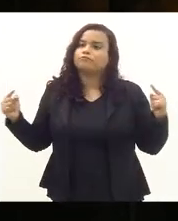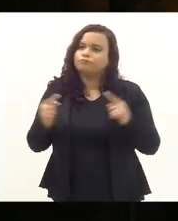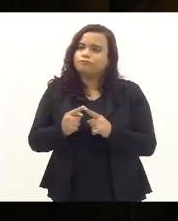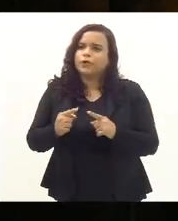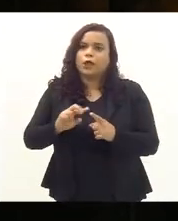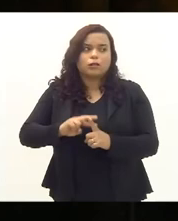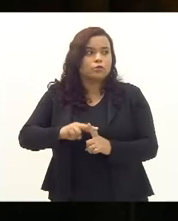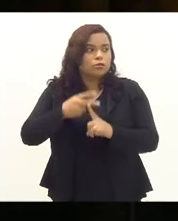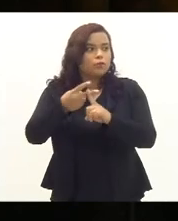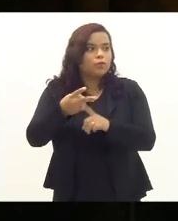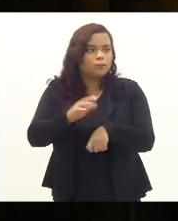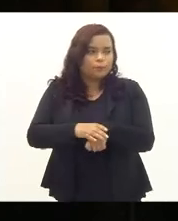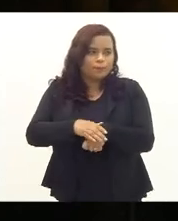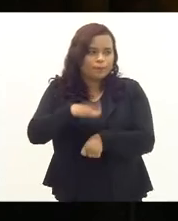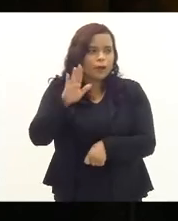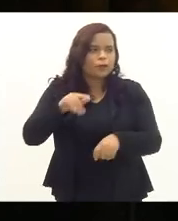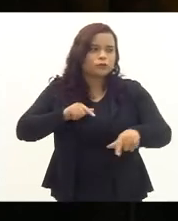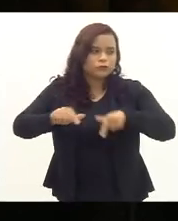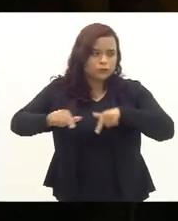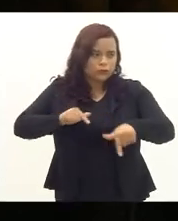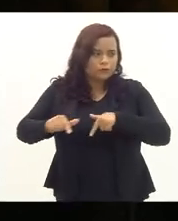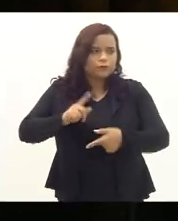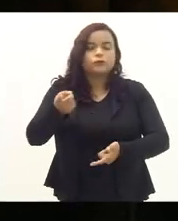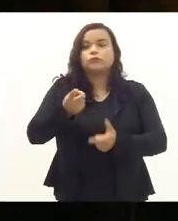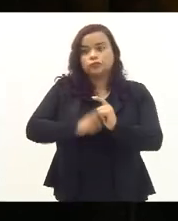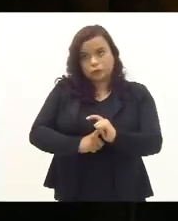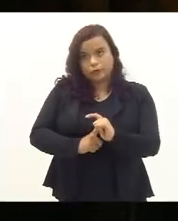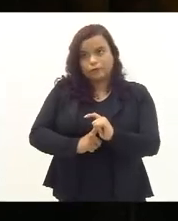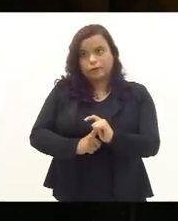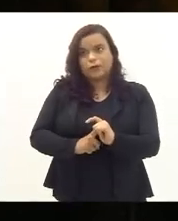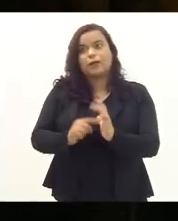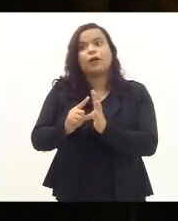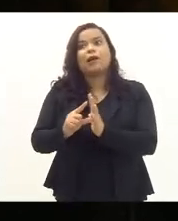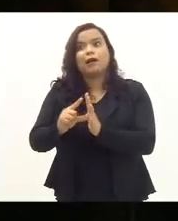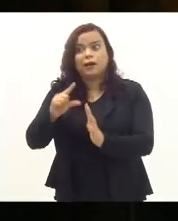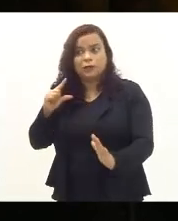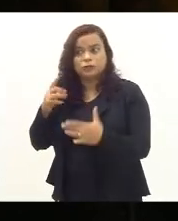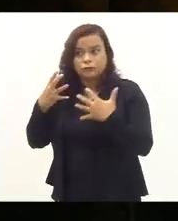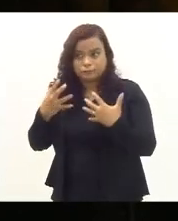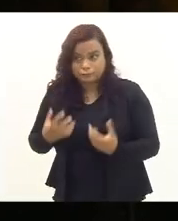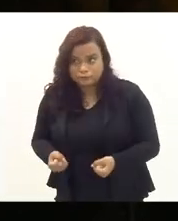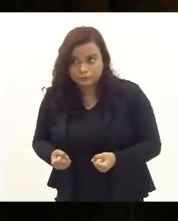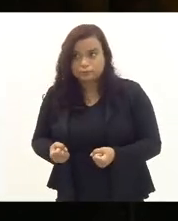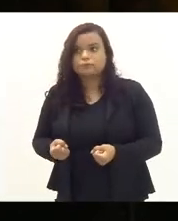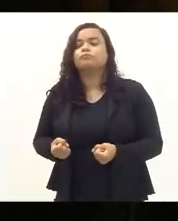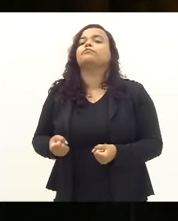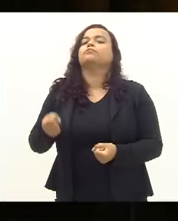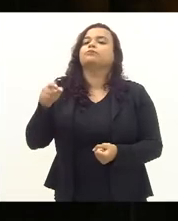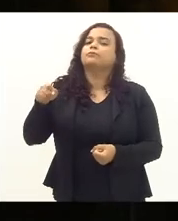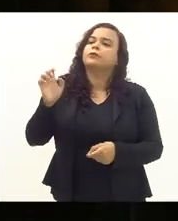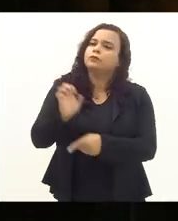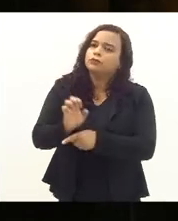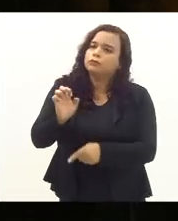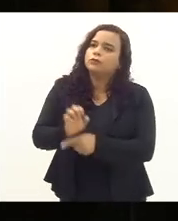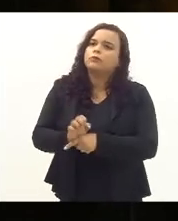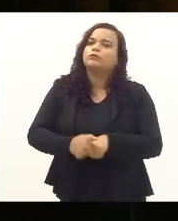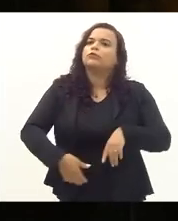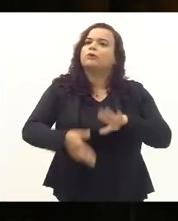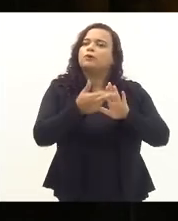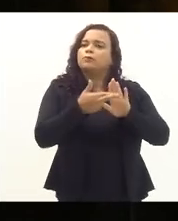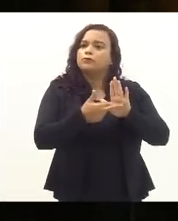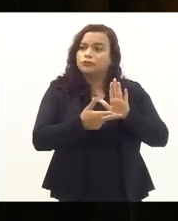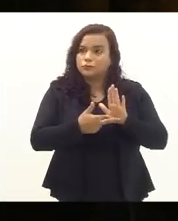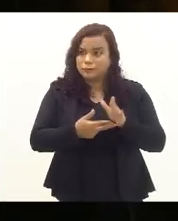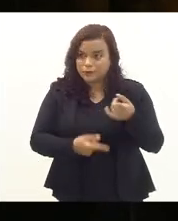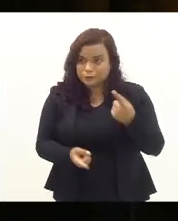o dobro do serviço da dívida antes da Adesão do Estado ao regime